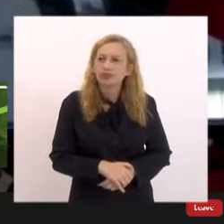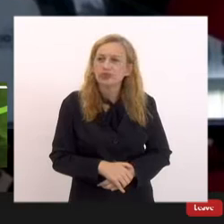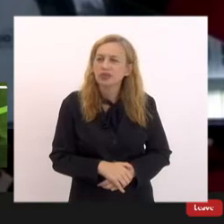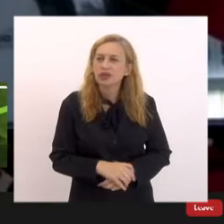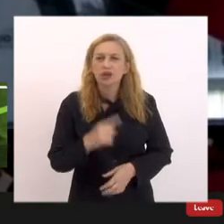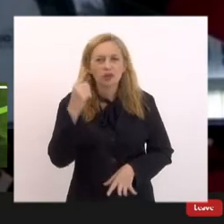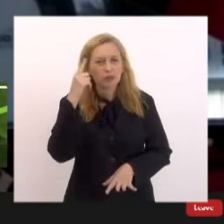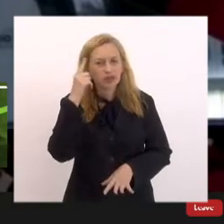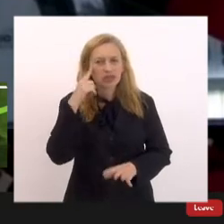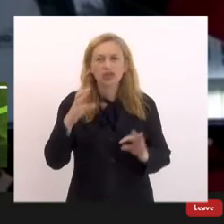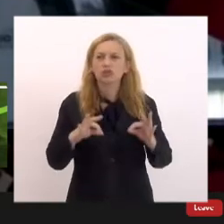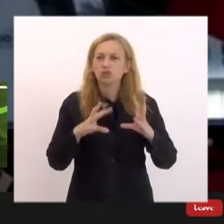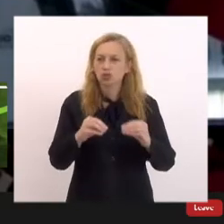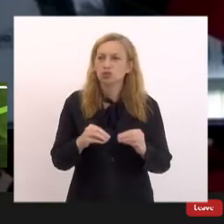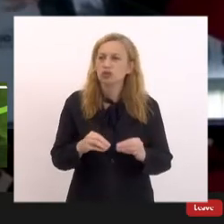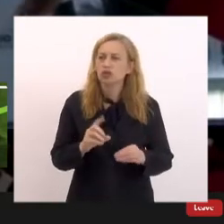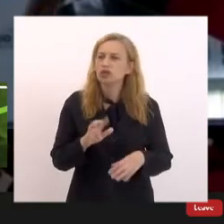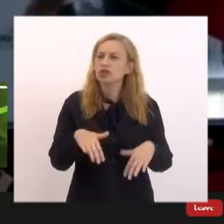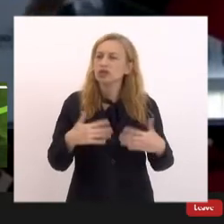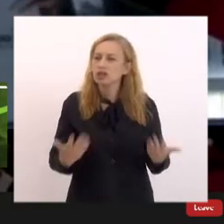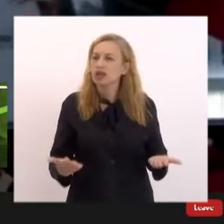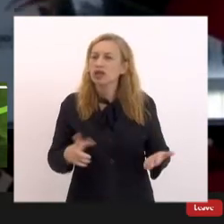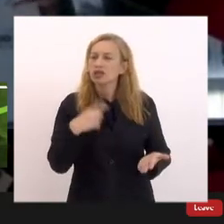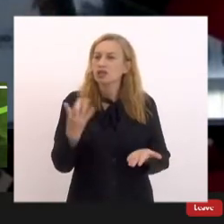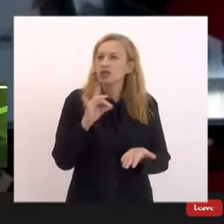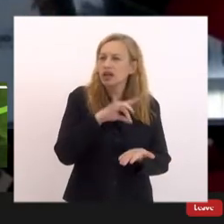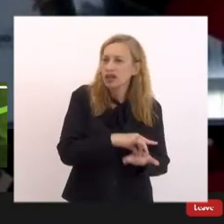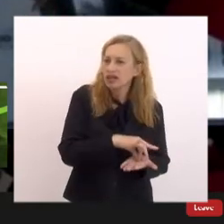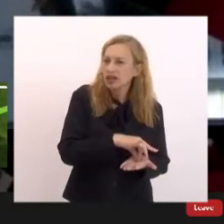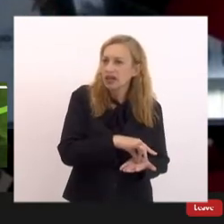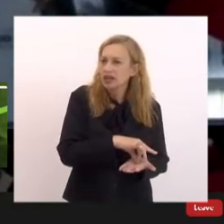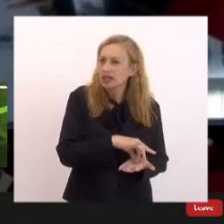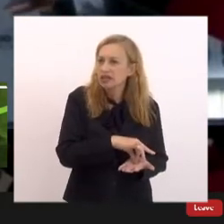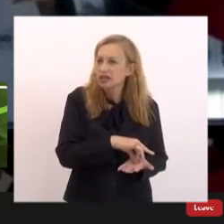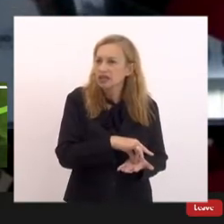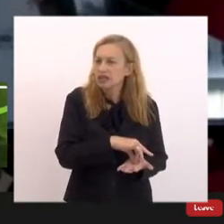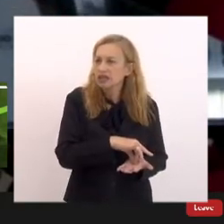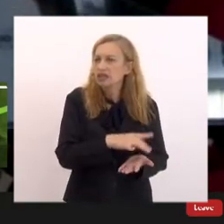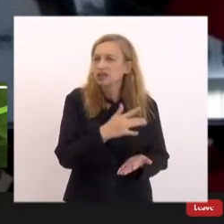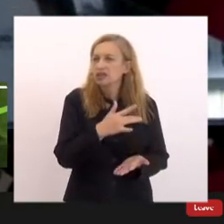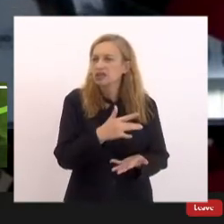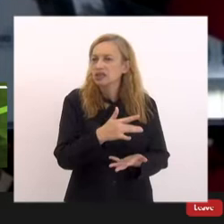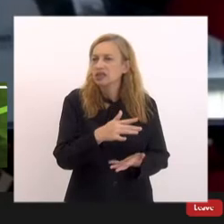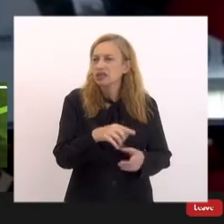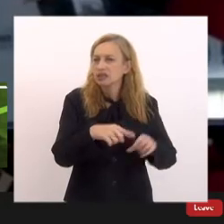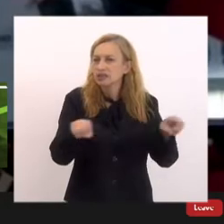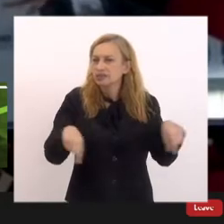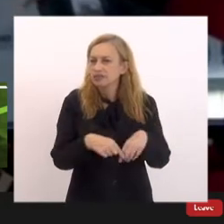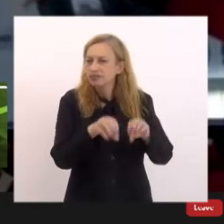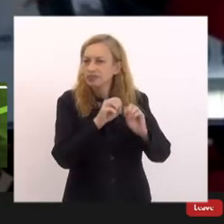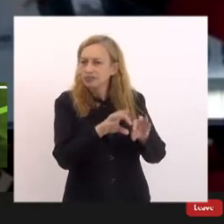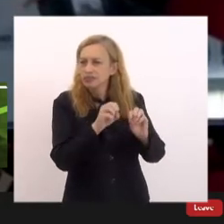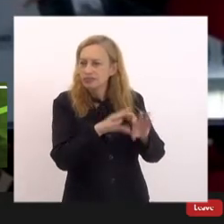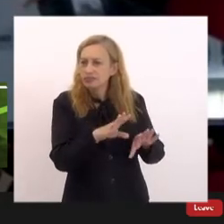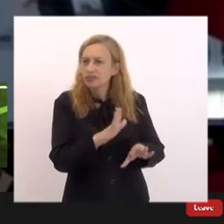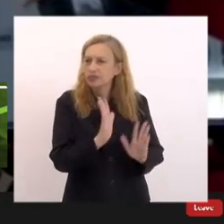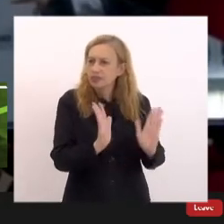nisso. Então, a nossa realidade de saúde de aula, ela